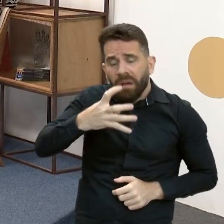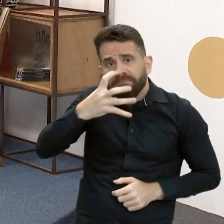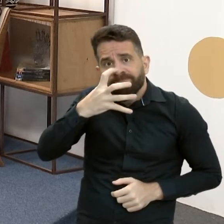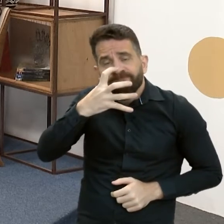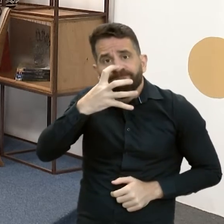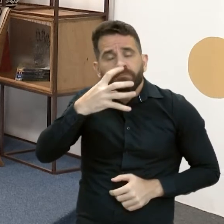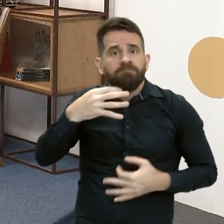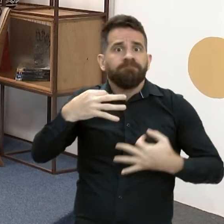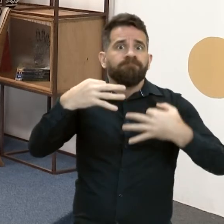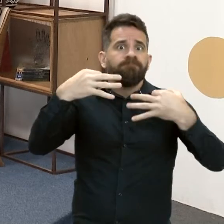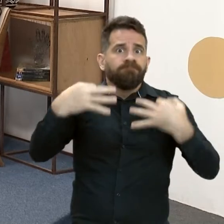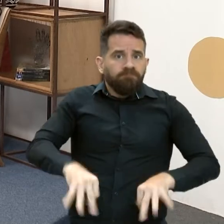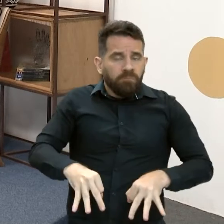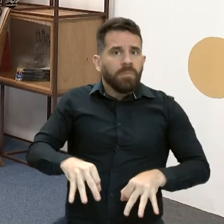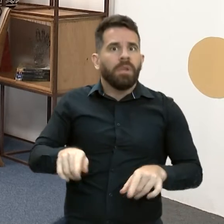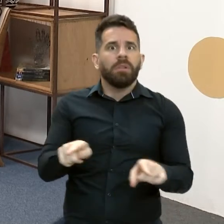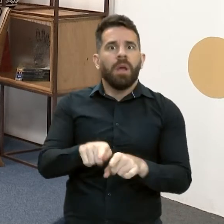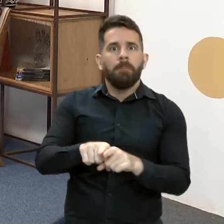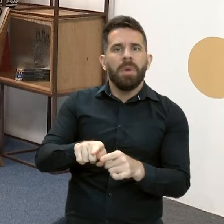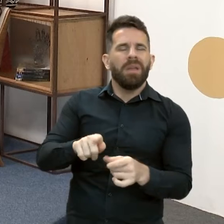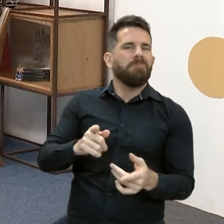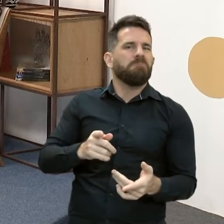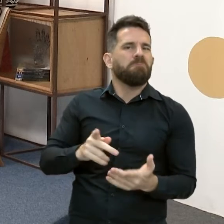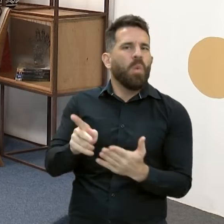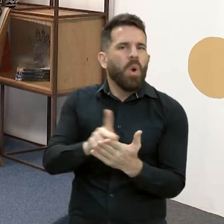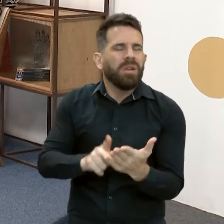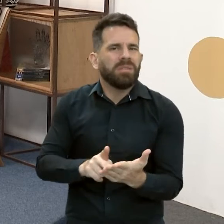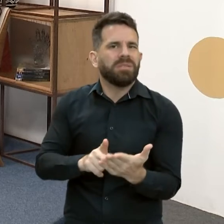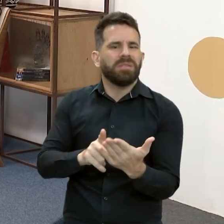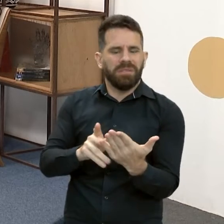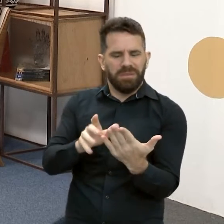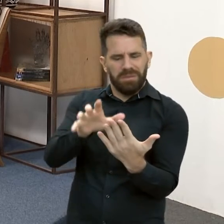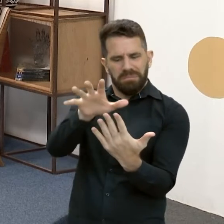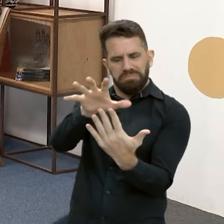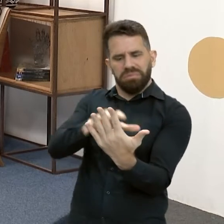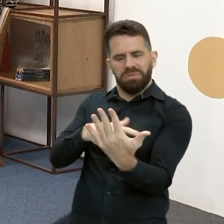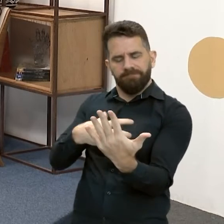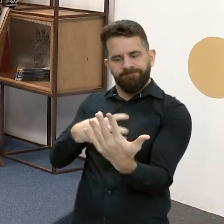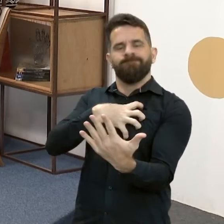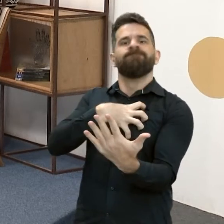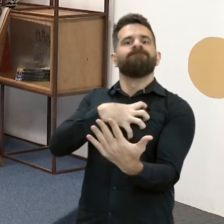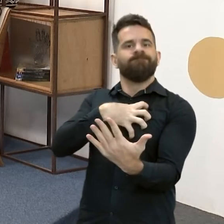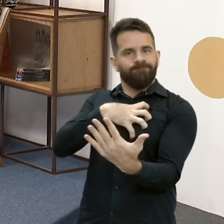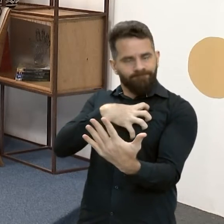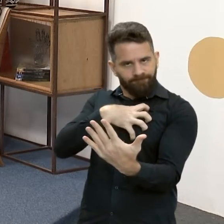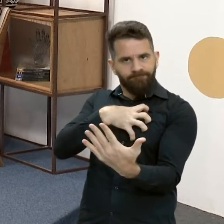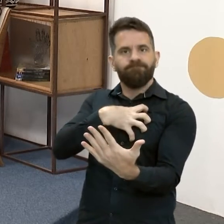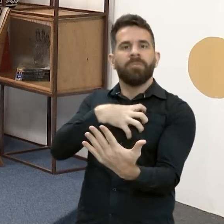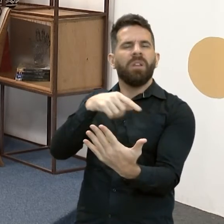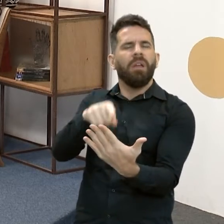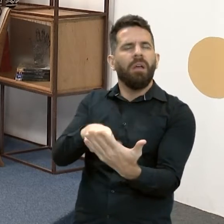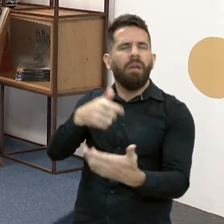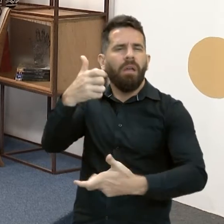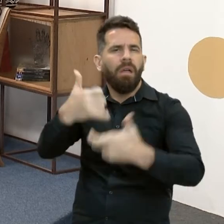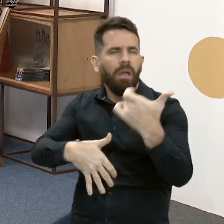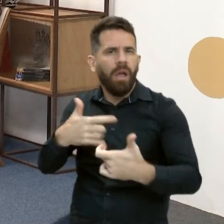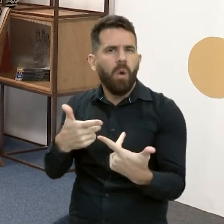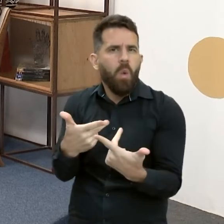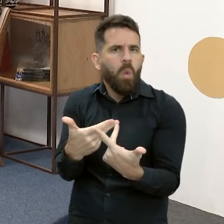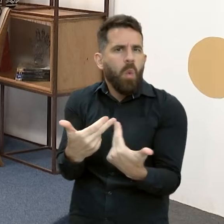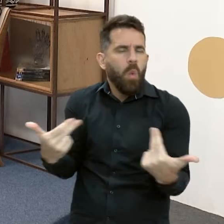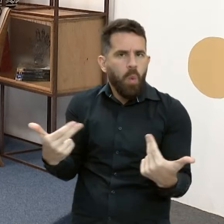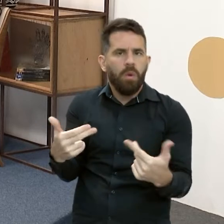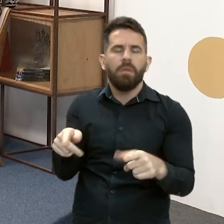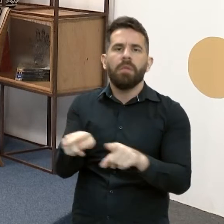toca a gente em muitos sentidos, tanto na questão social, quanto na questão do trabalho mesmo que ela tem